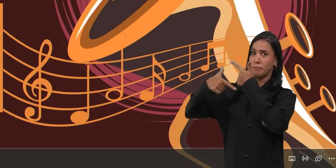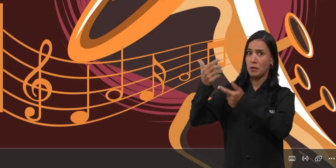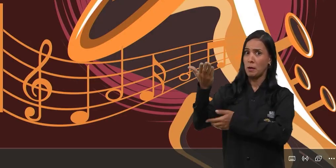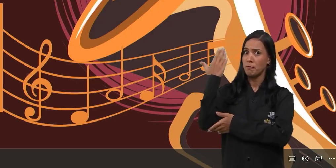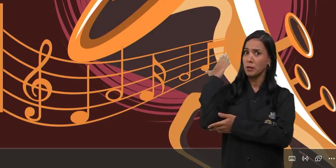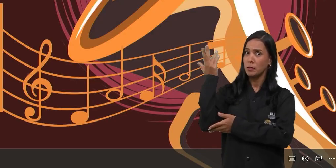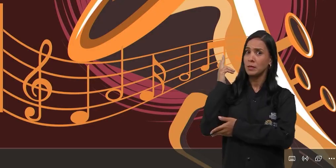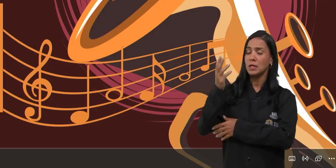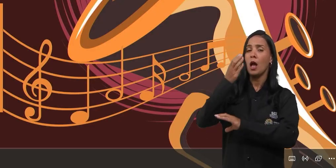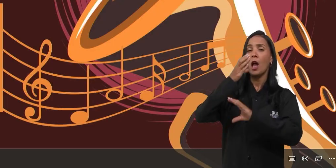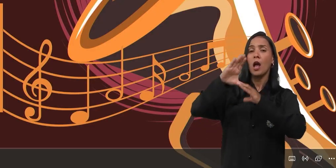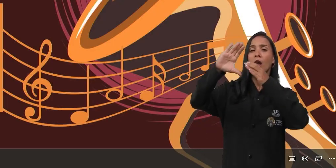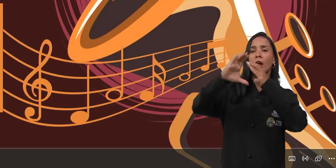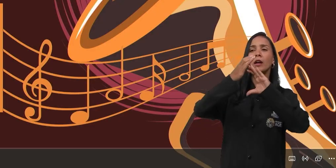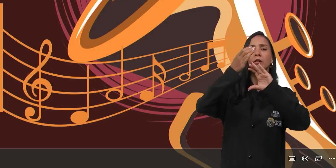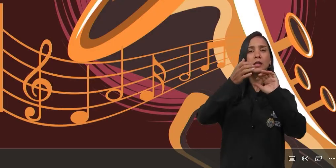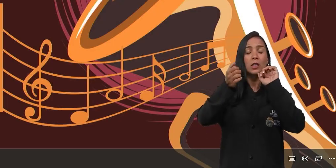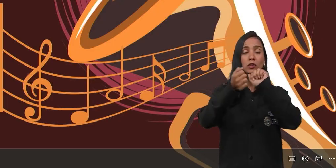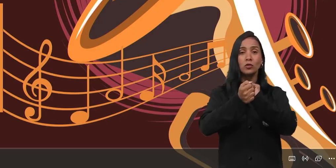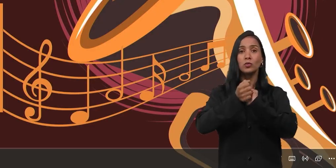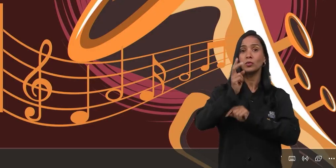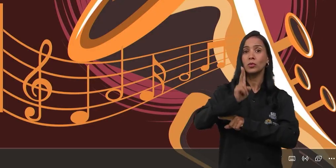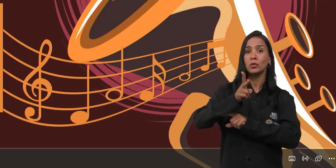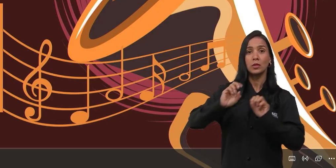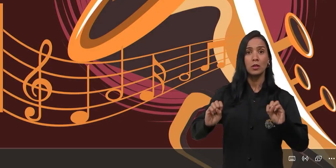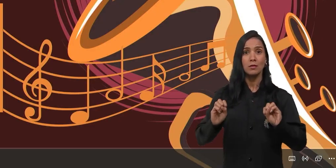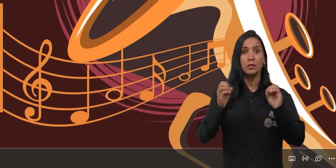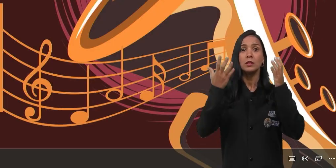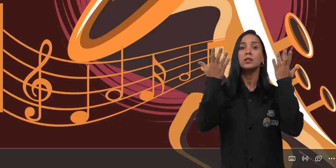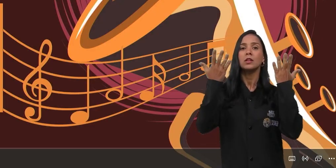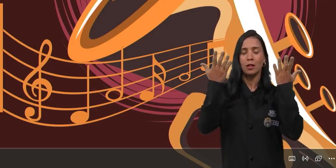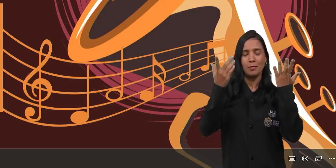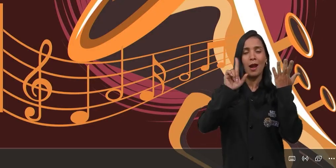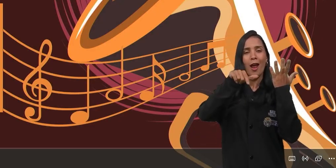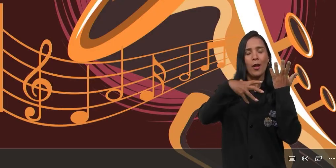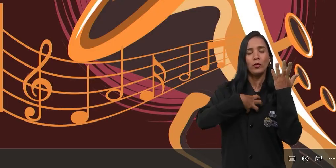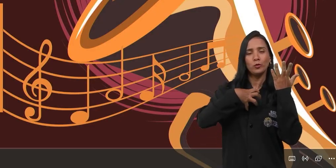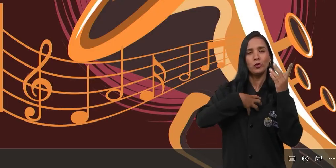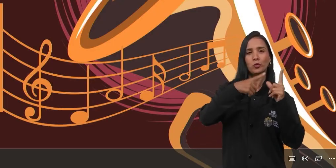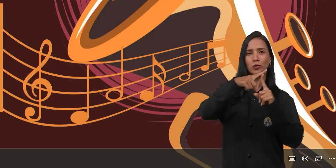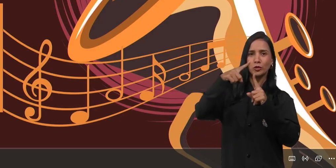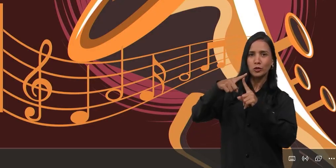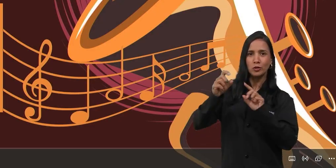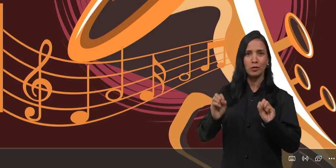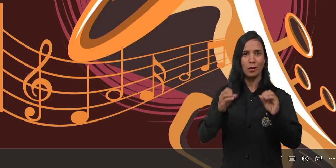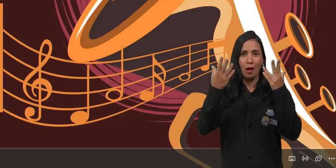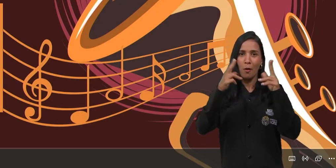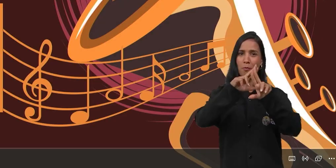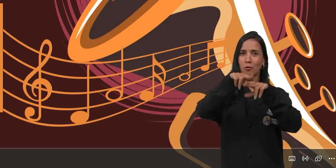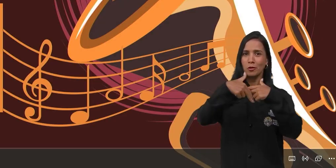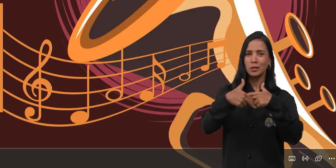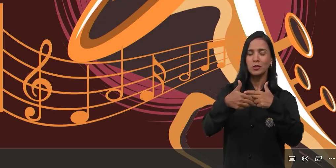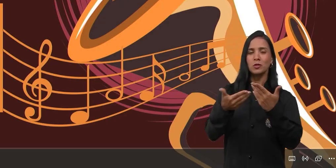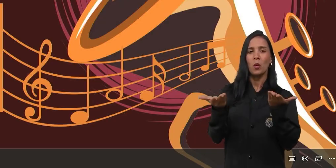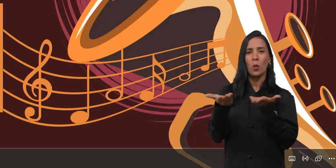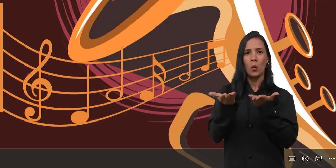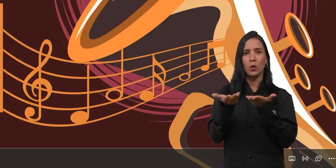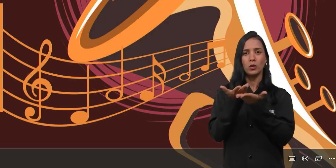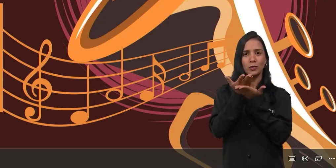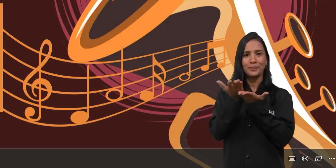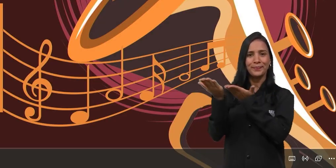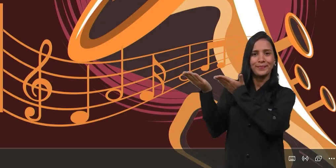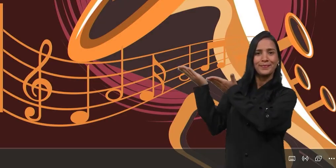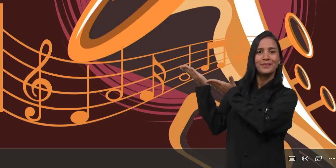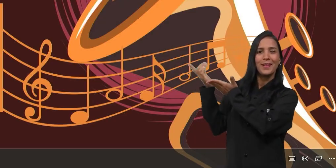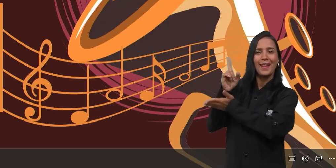foi uma forma de união e celebração. Então, é isso que a gente vai conhecer com o canto coral, uma das expressões